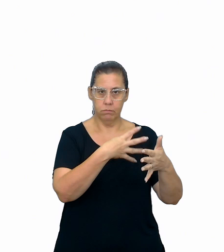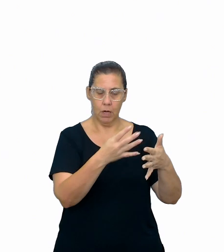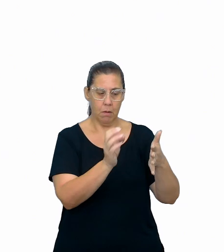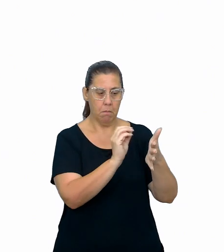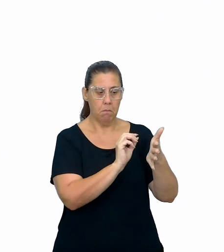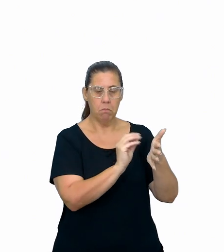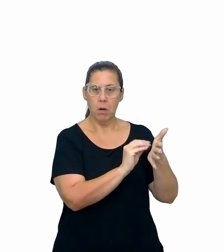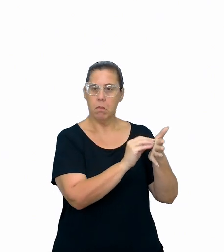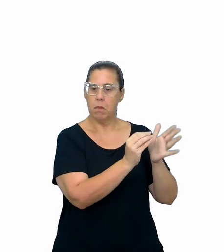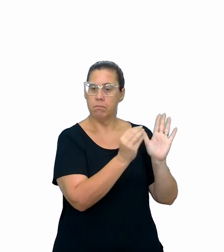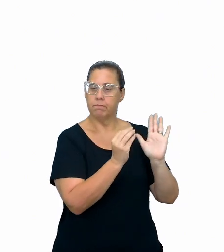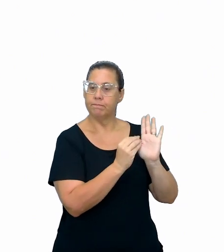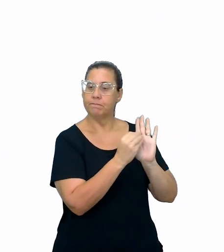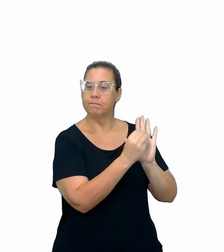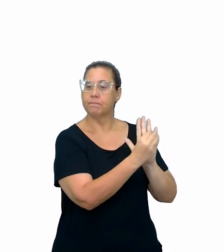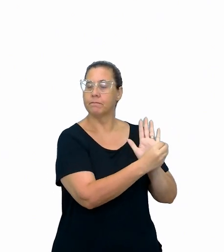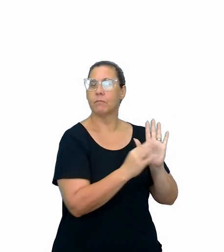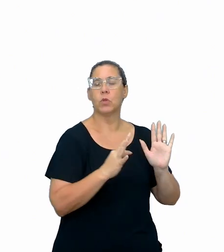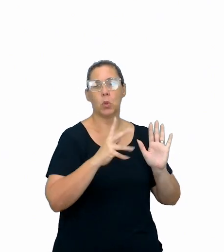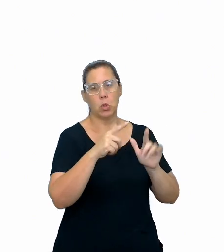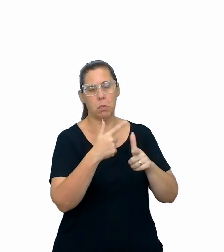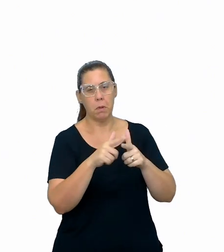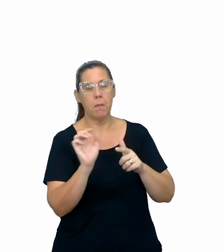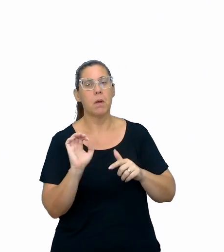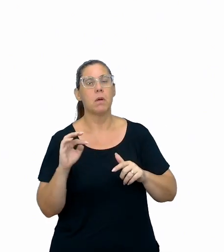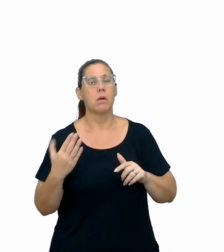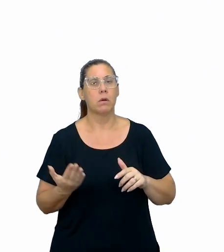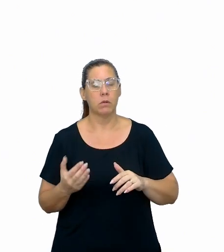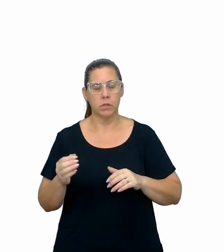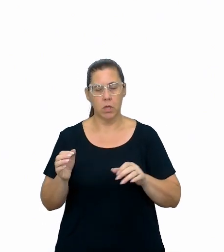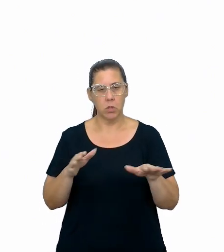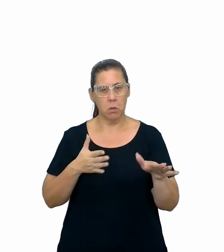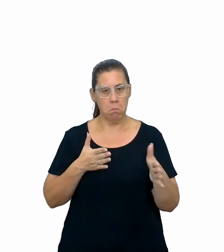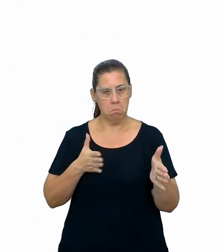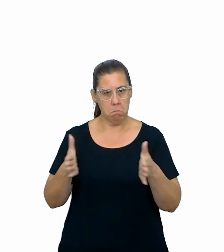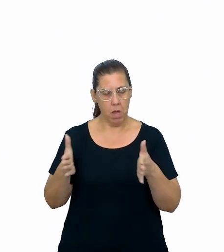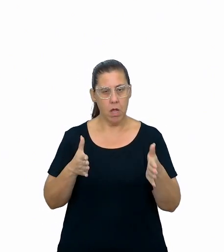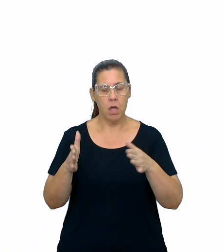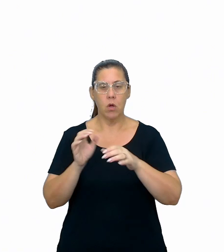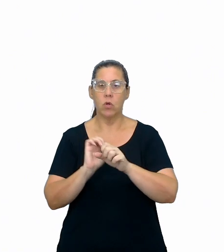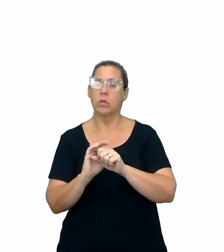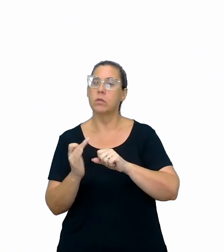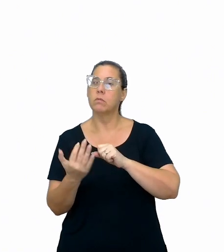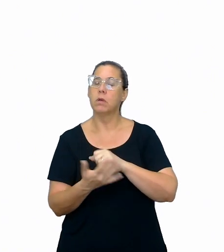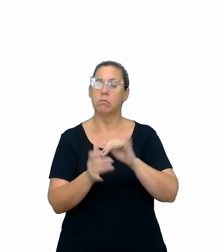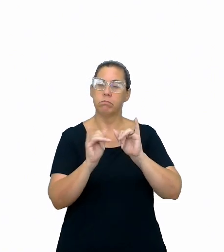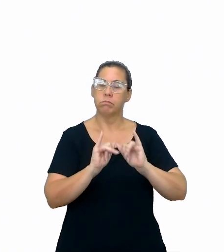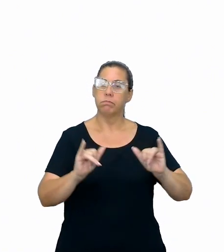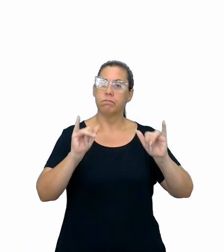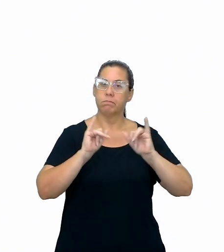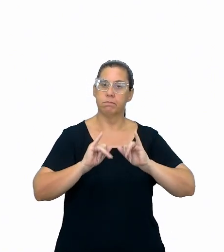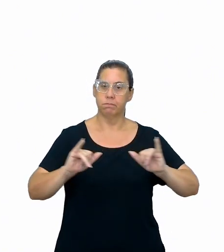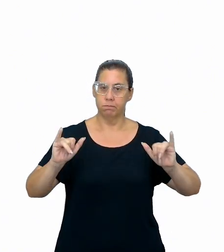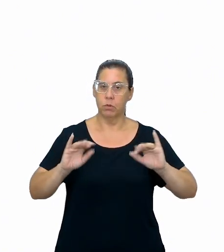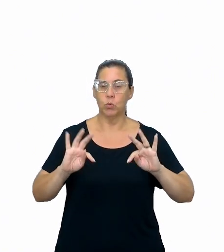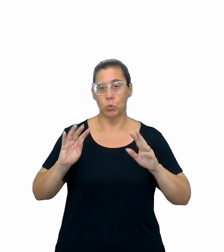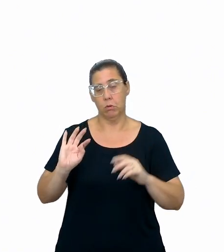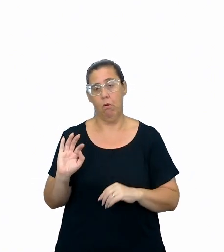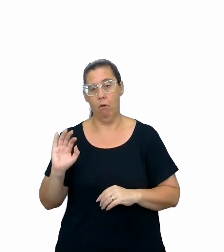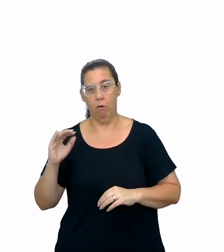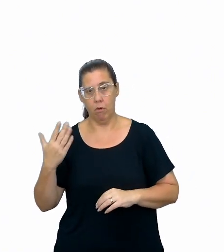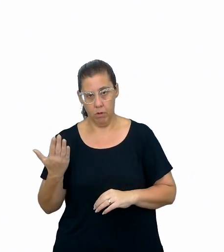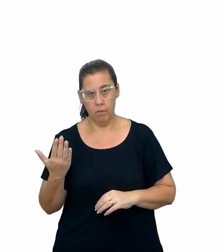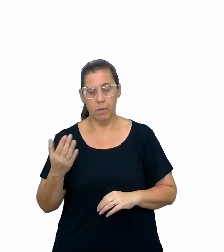os problemas enfrentados durante a pandemia, né, escrevendo as ações e as campanhas que estão sendo realizadas